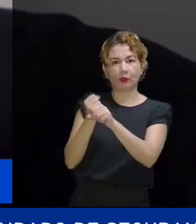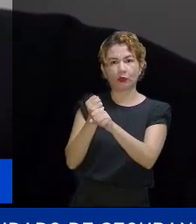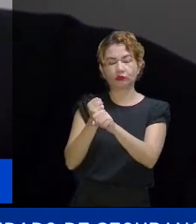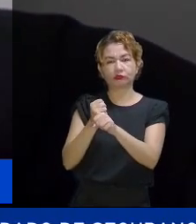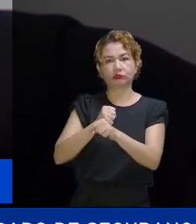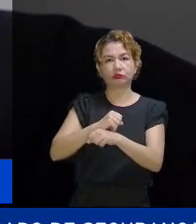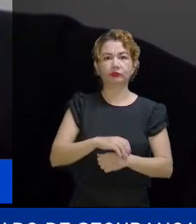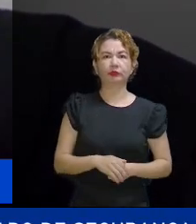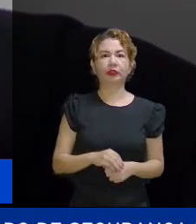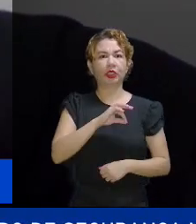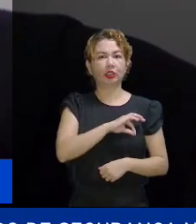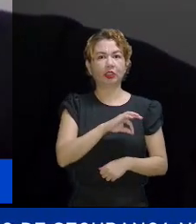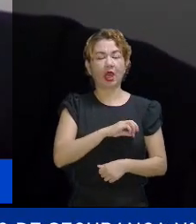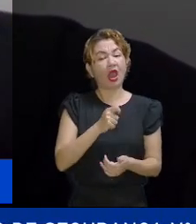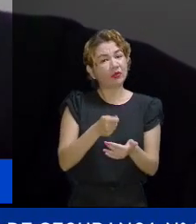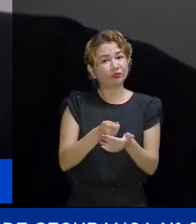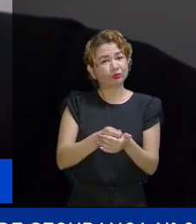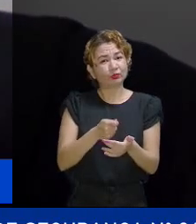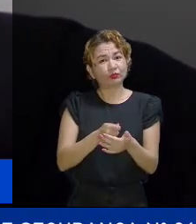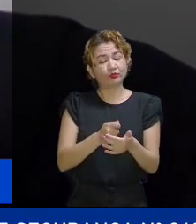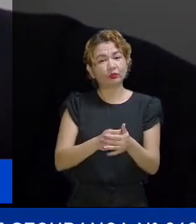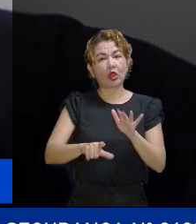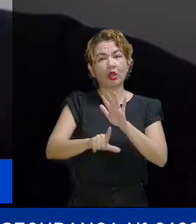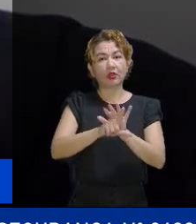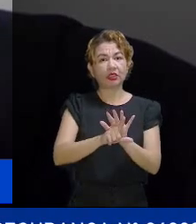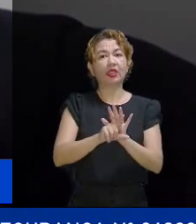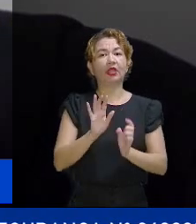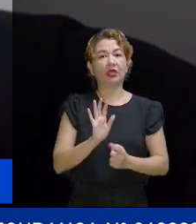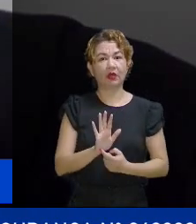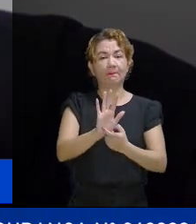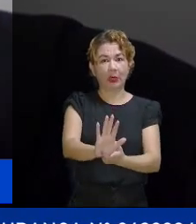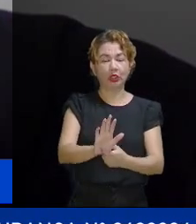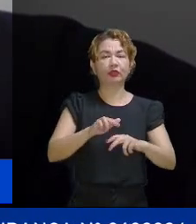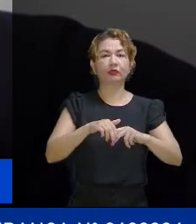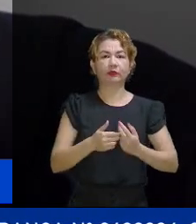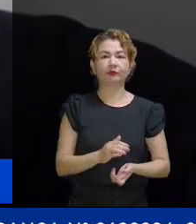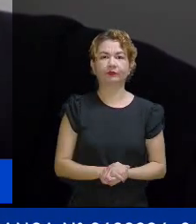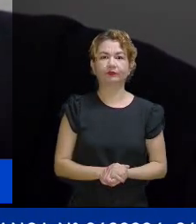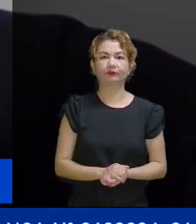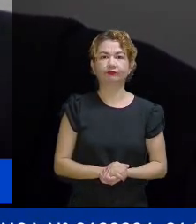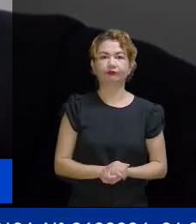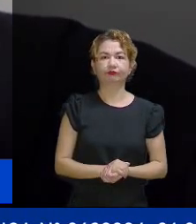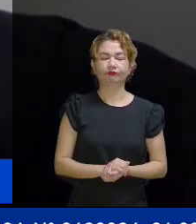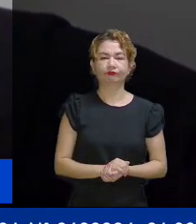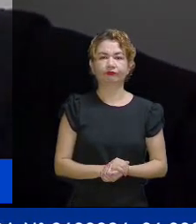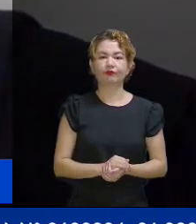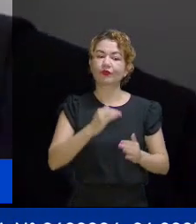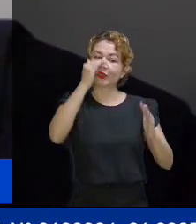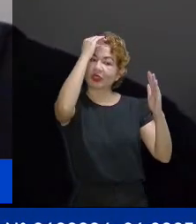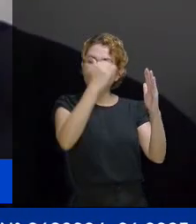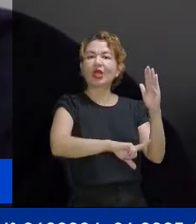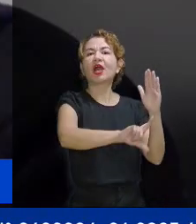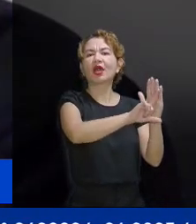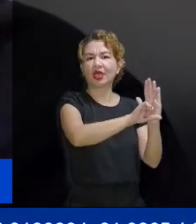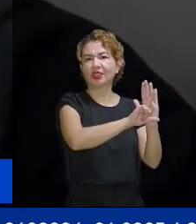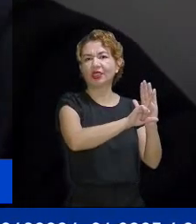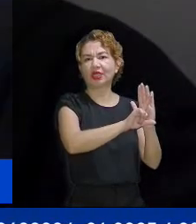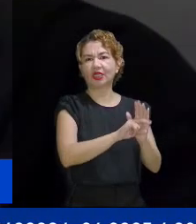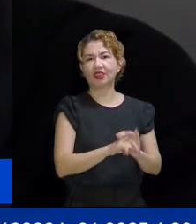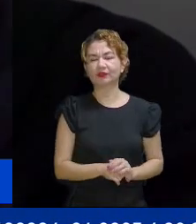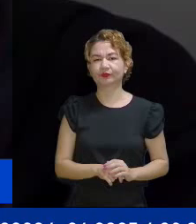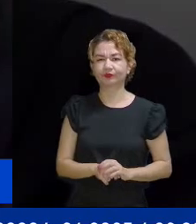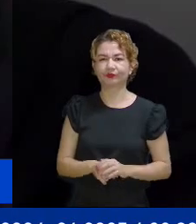vantagem exige previsão normativa expressa, sob pena de violação à legalidade.